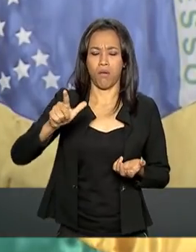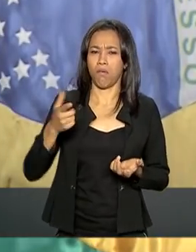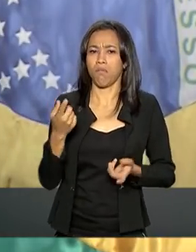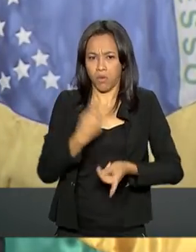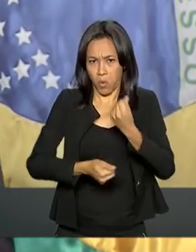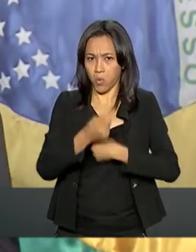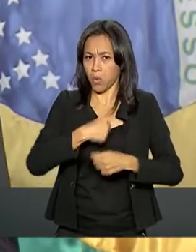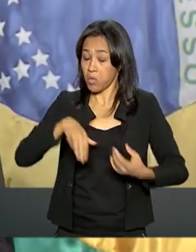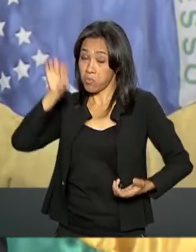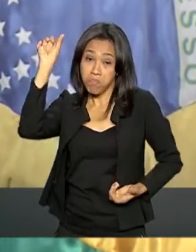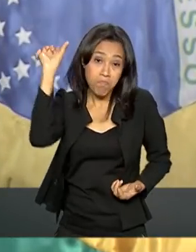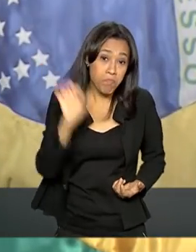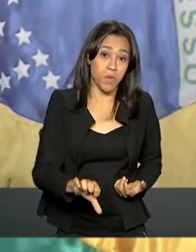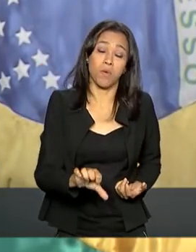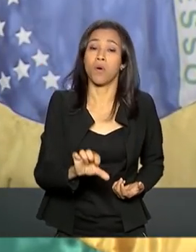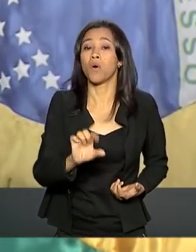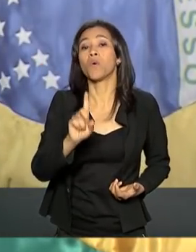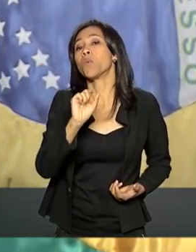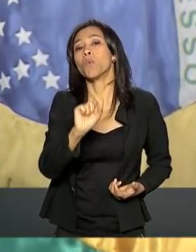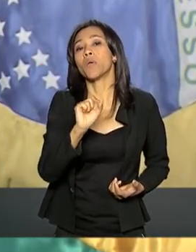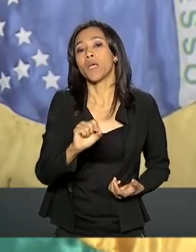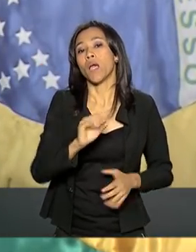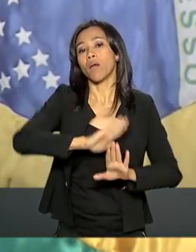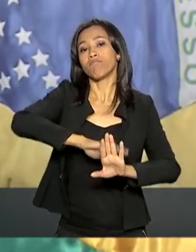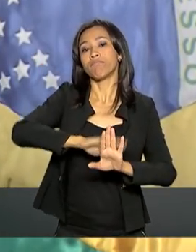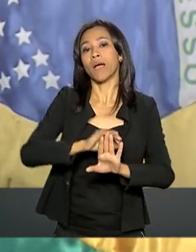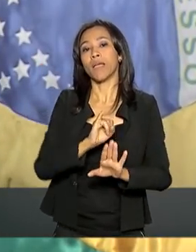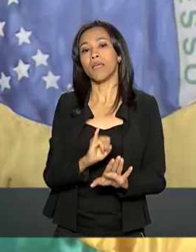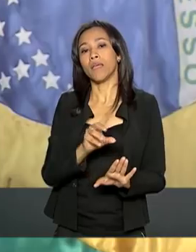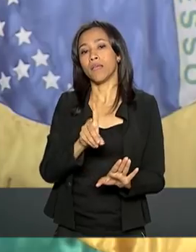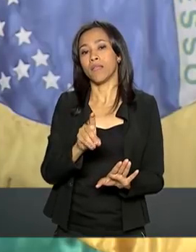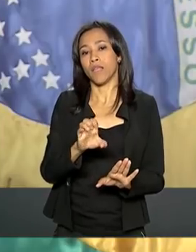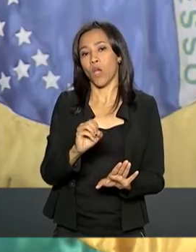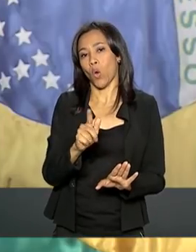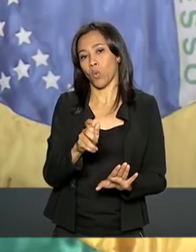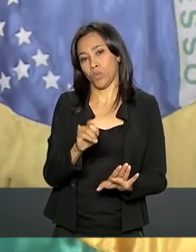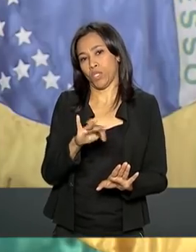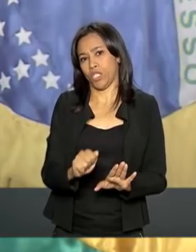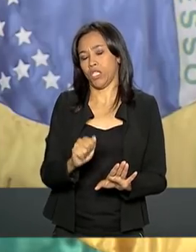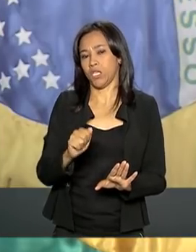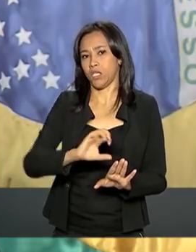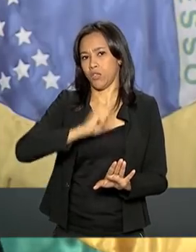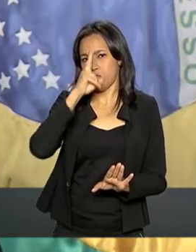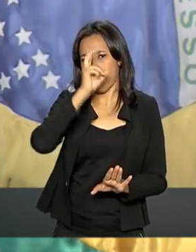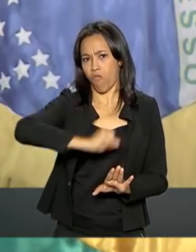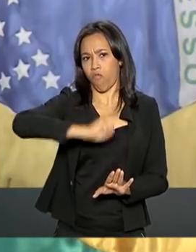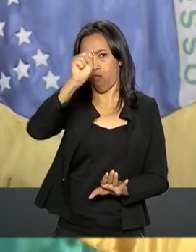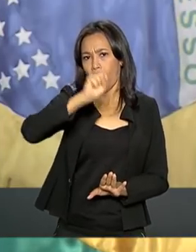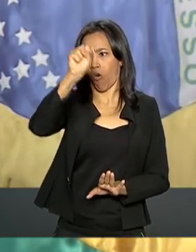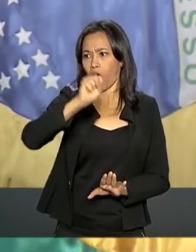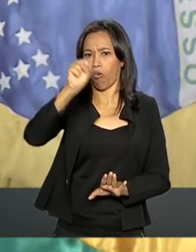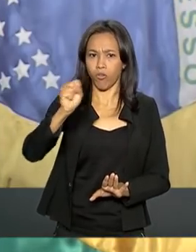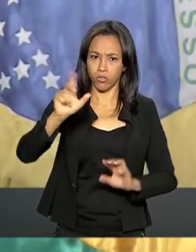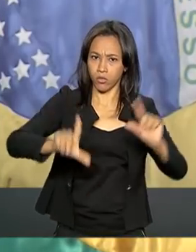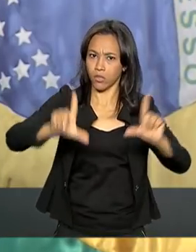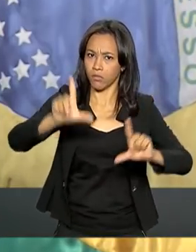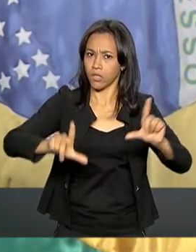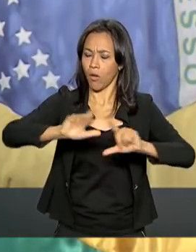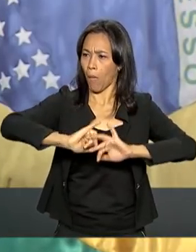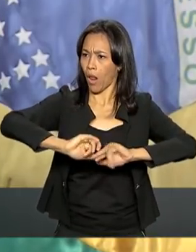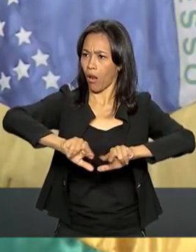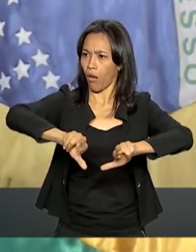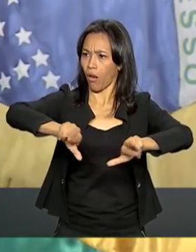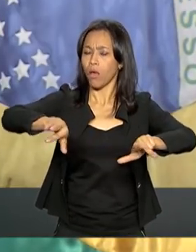do que isso, a questão ideológica falando muito alto, junto em grande parte da mídia, bem como